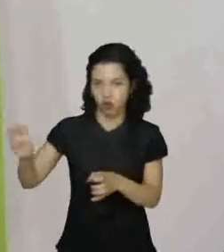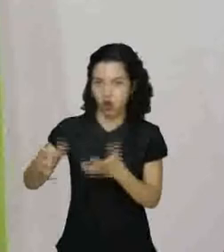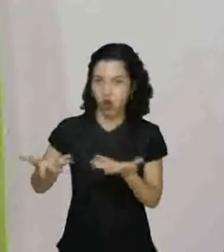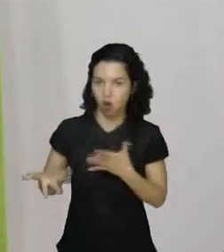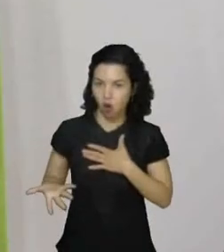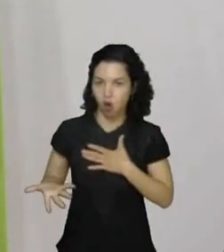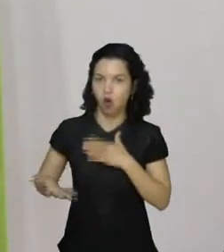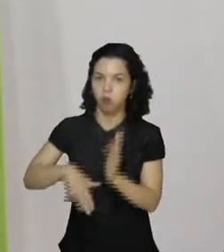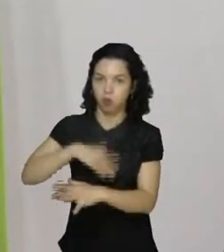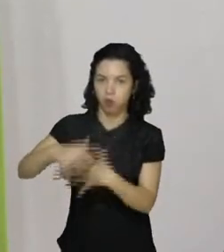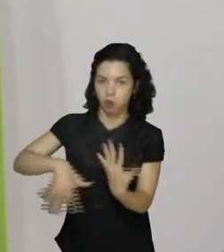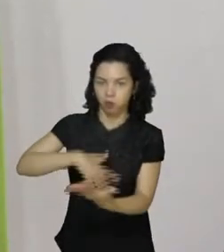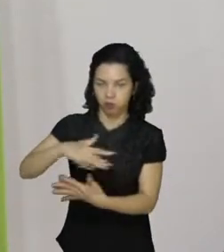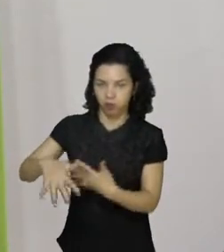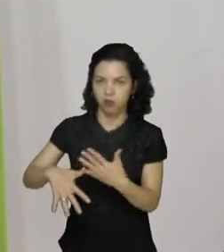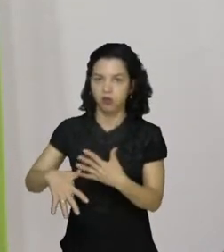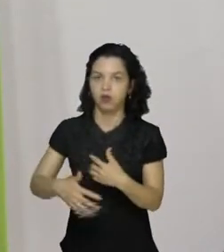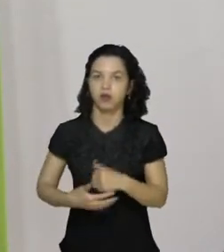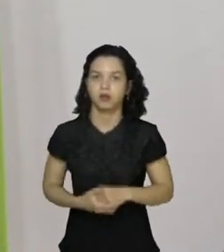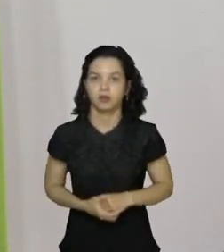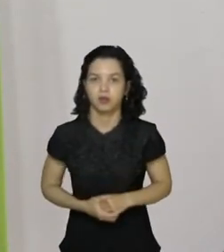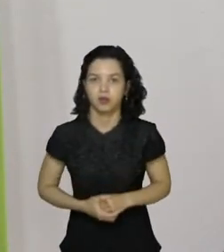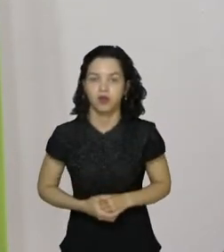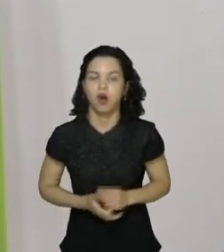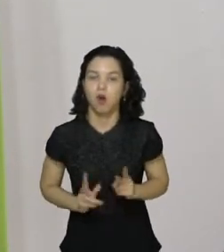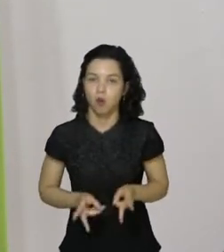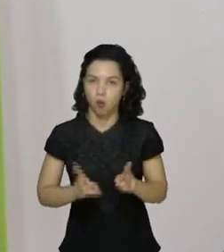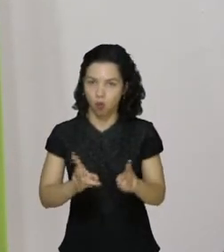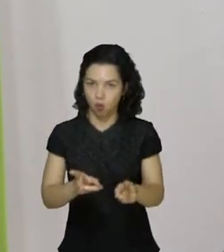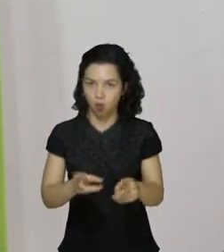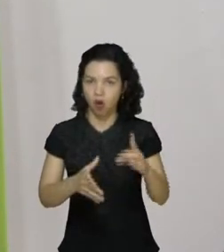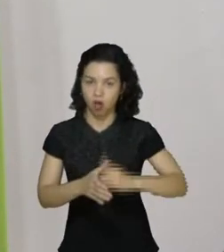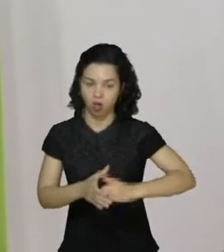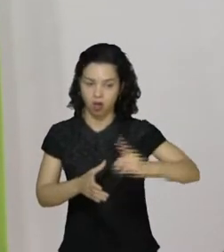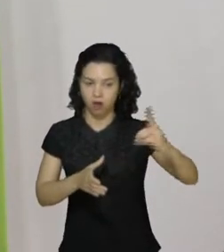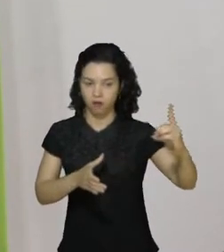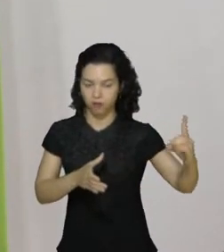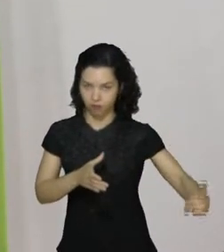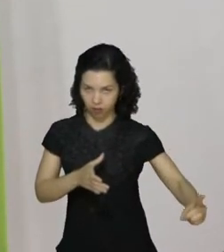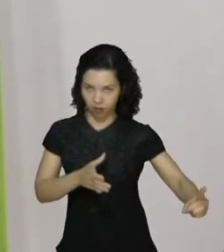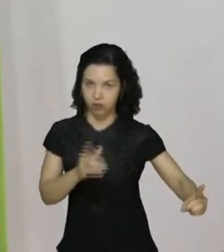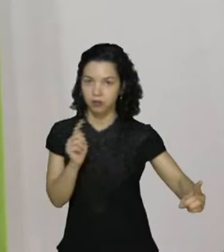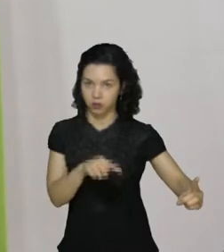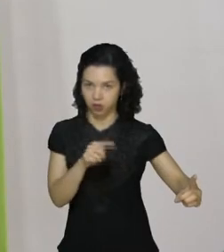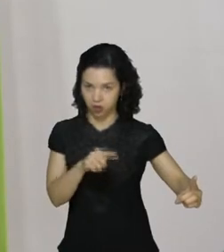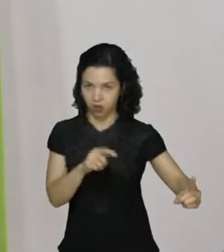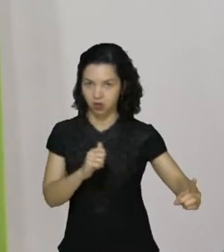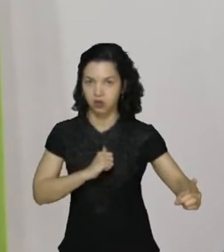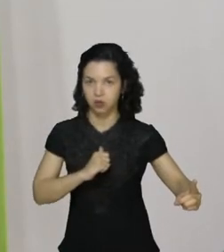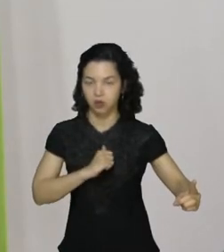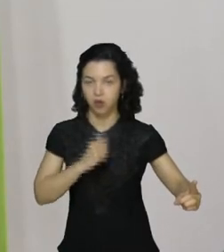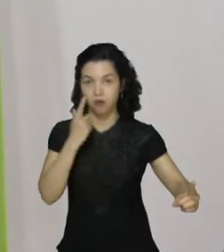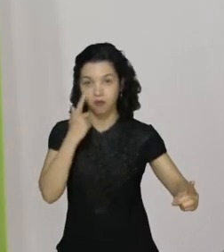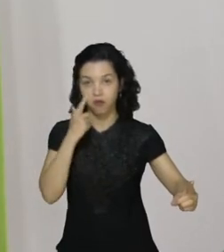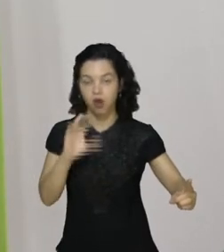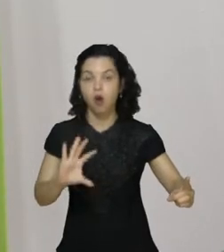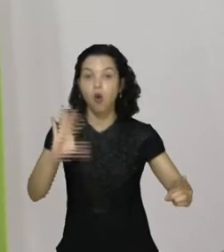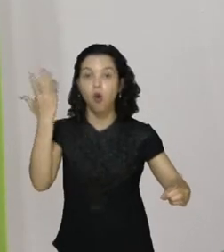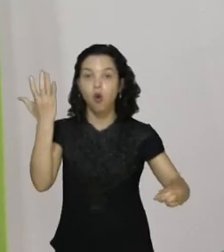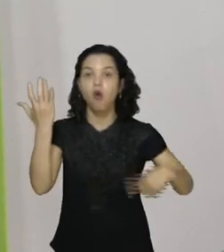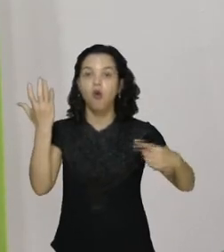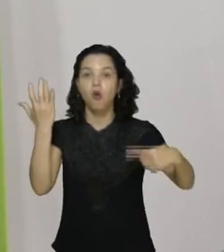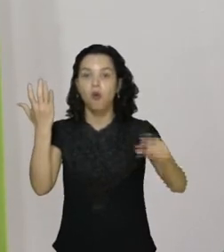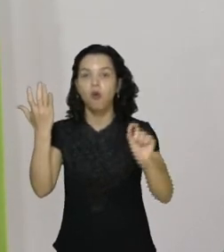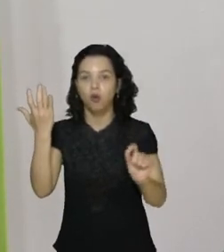de cabeça para baixo, ato contínuo ao afastamento da antropóloga, põe na tela para nós o que aconteceu, a esquerda começou a